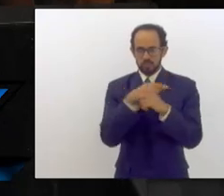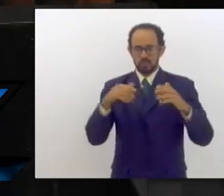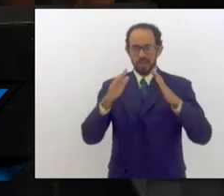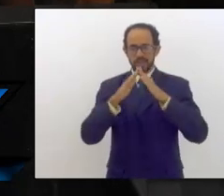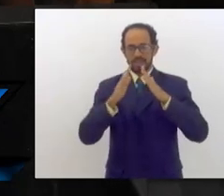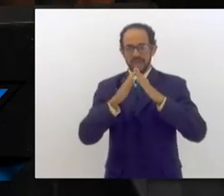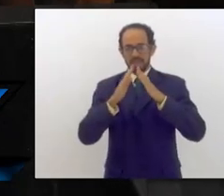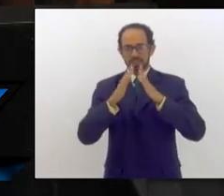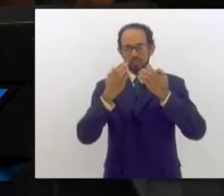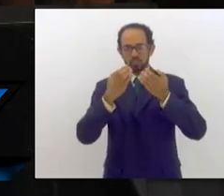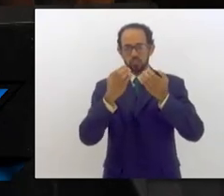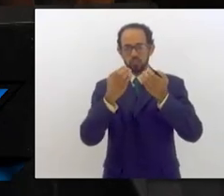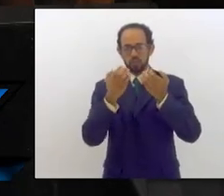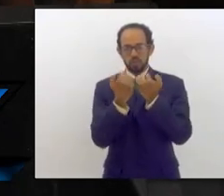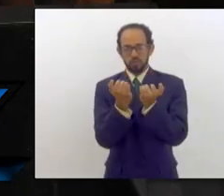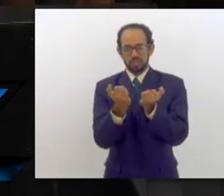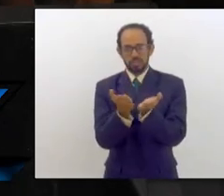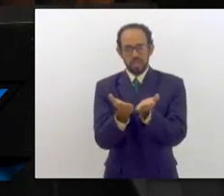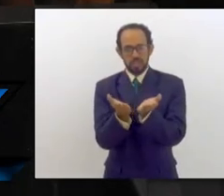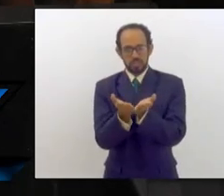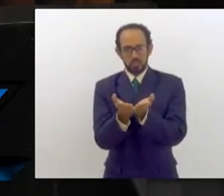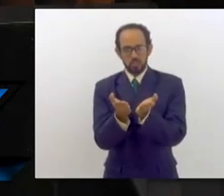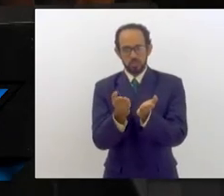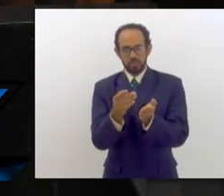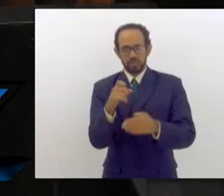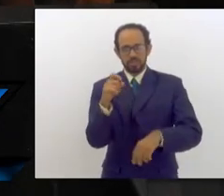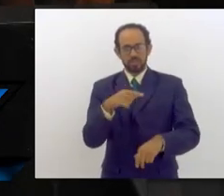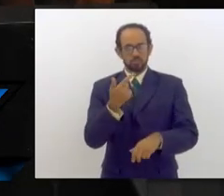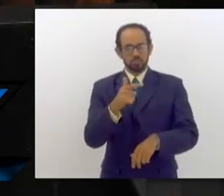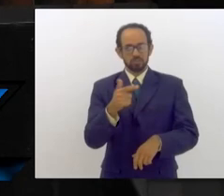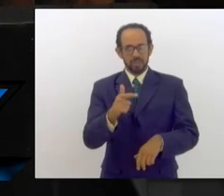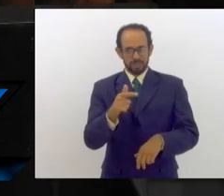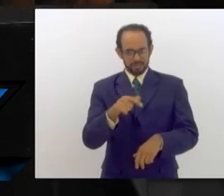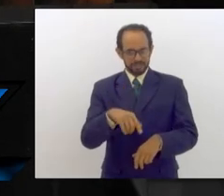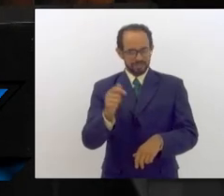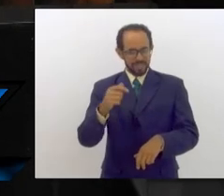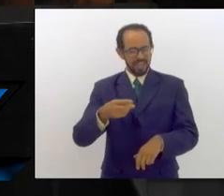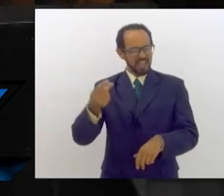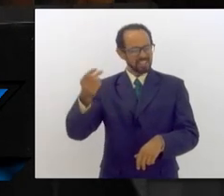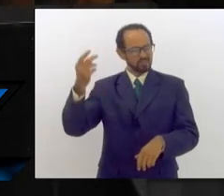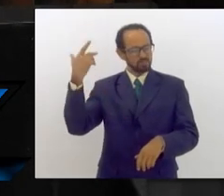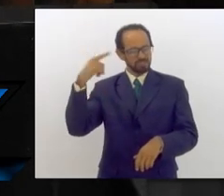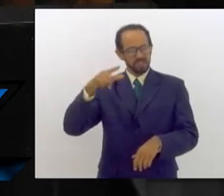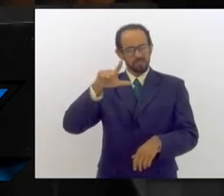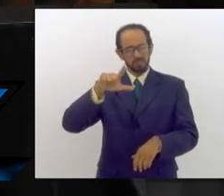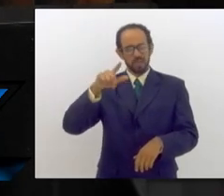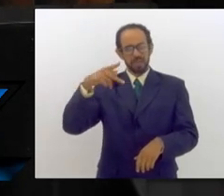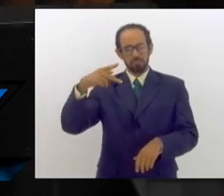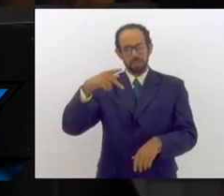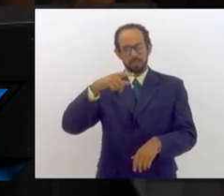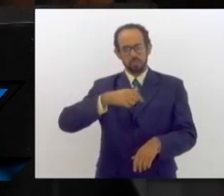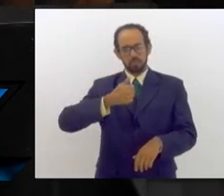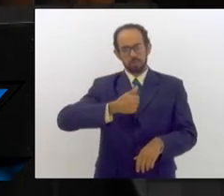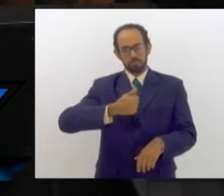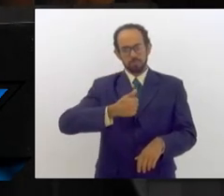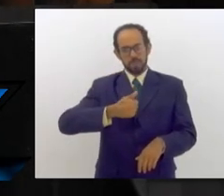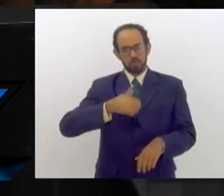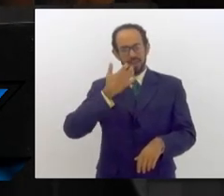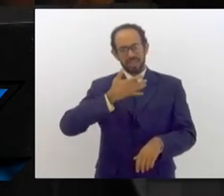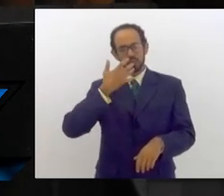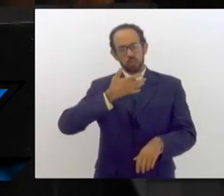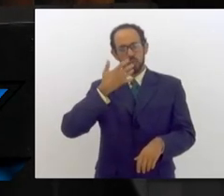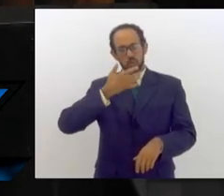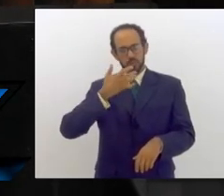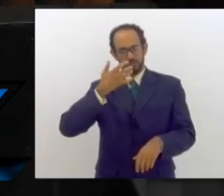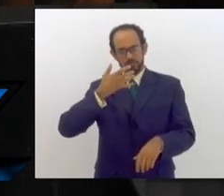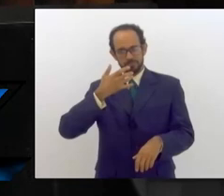tenha da época do LP do long play foi o primeiro cantor